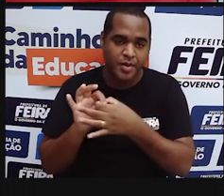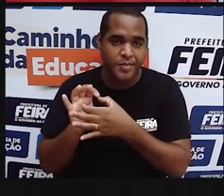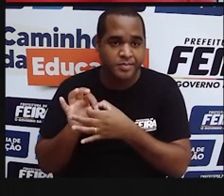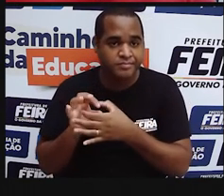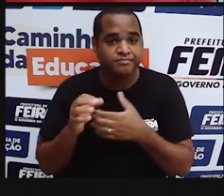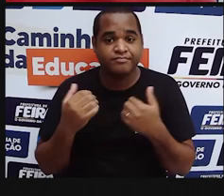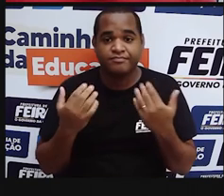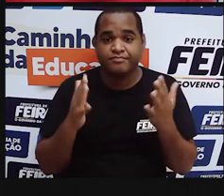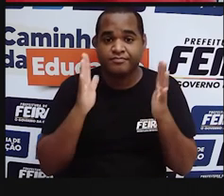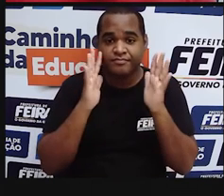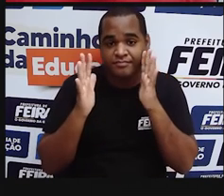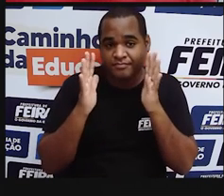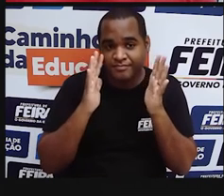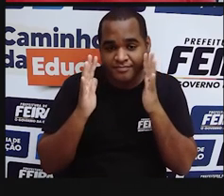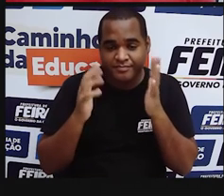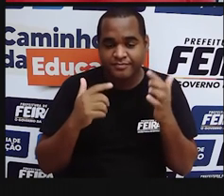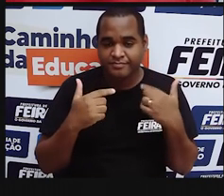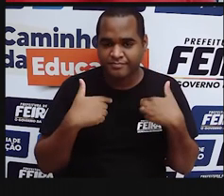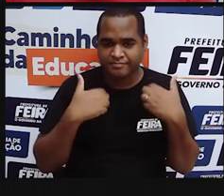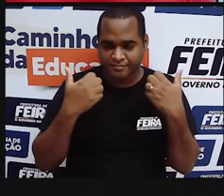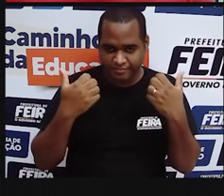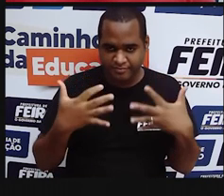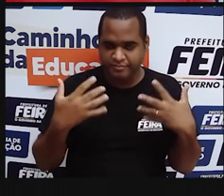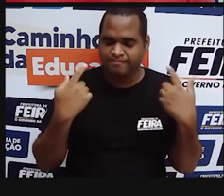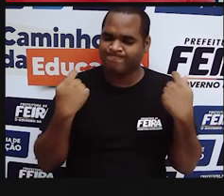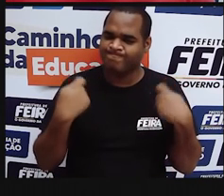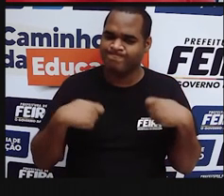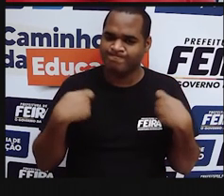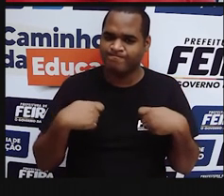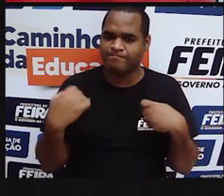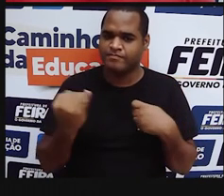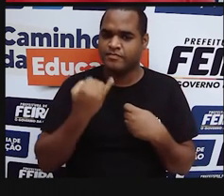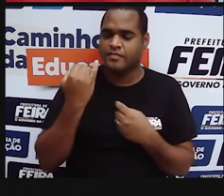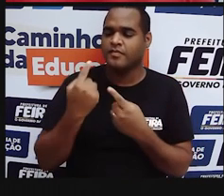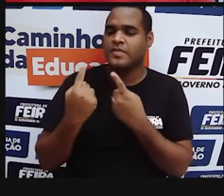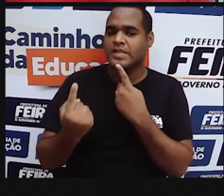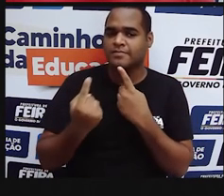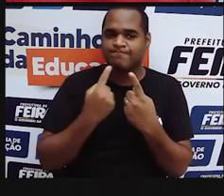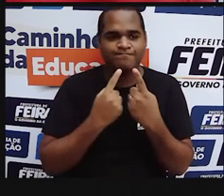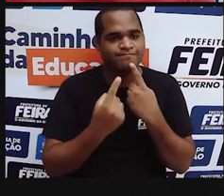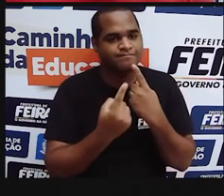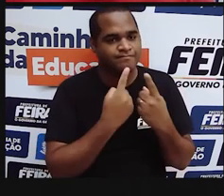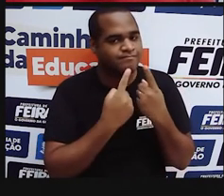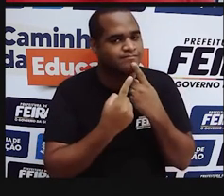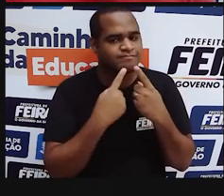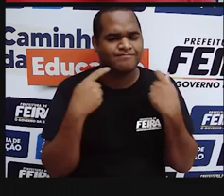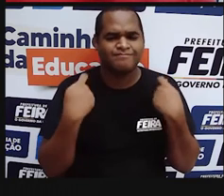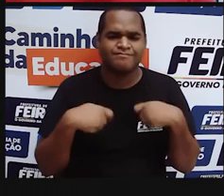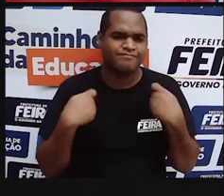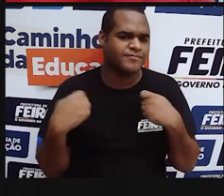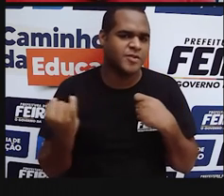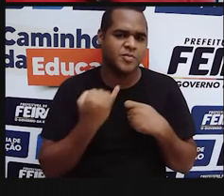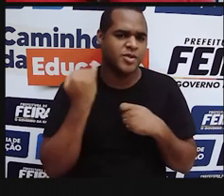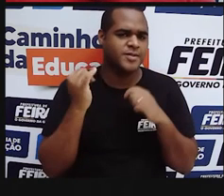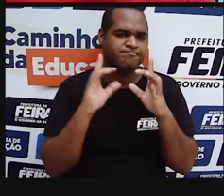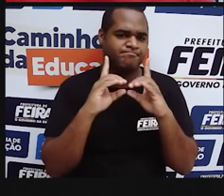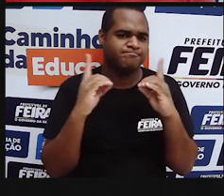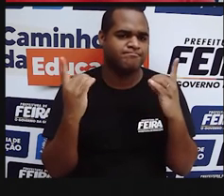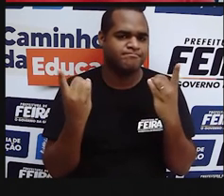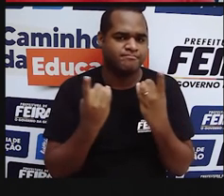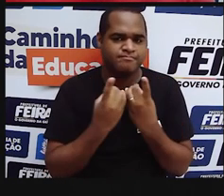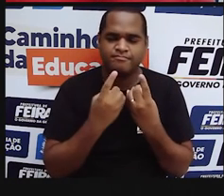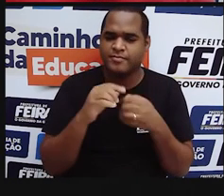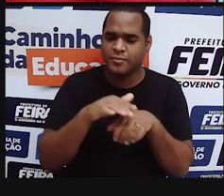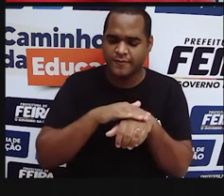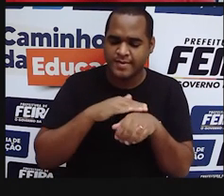incluí-los? Essa é a reflexão. De minha parte, eu entendo que sempre é melhor você expandir a democracia. Sempre é melhor